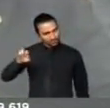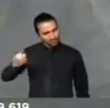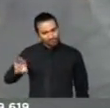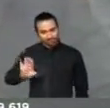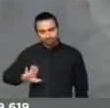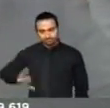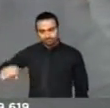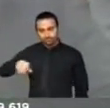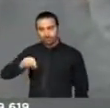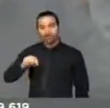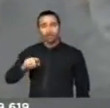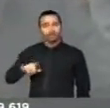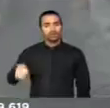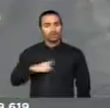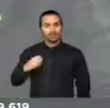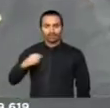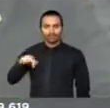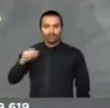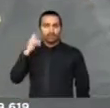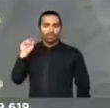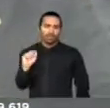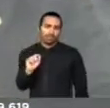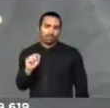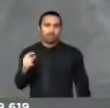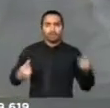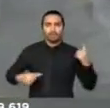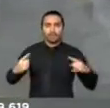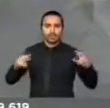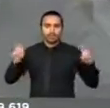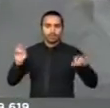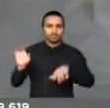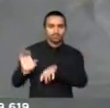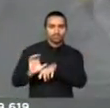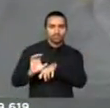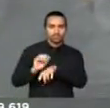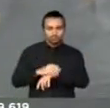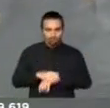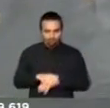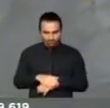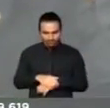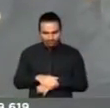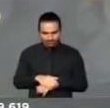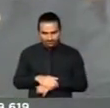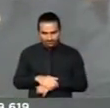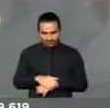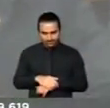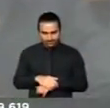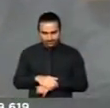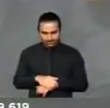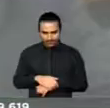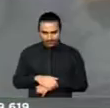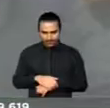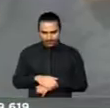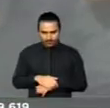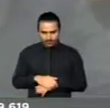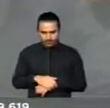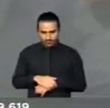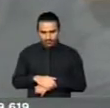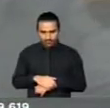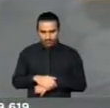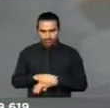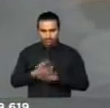Nós estamos aqui tratando da nossa Constituição. E para chegar onde nós estamos, vamos voltar